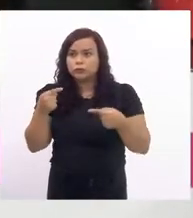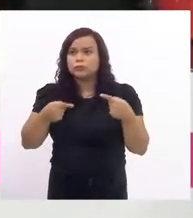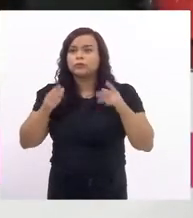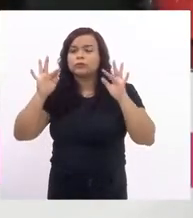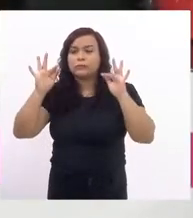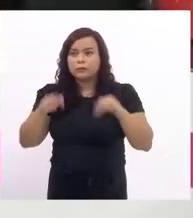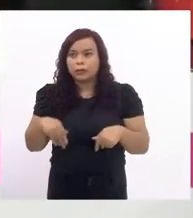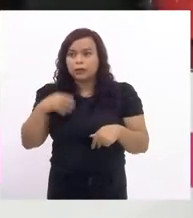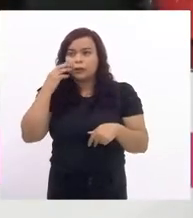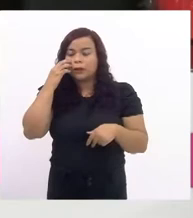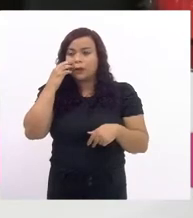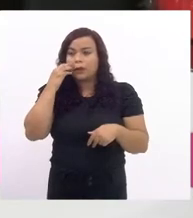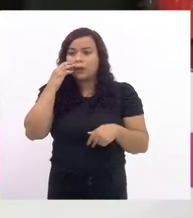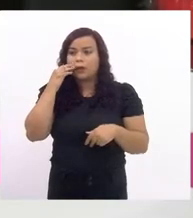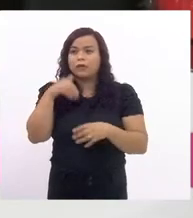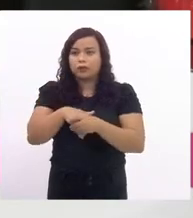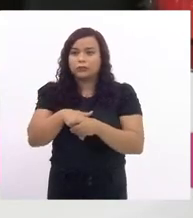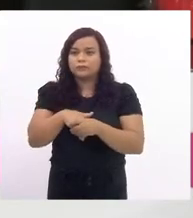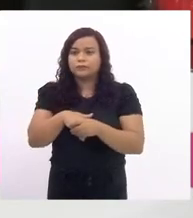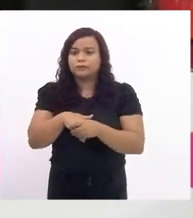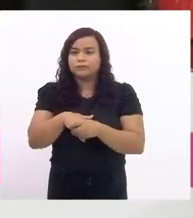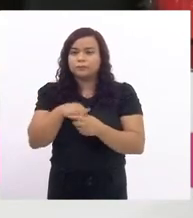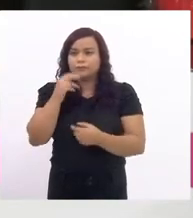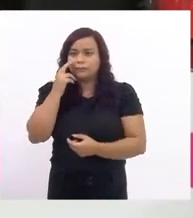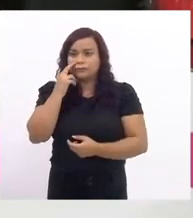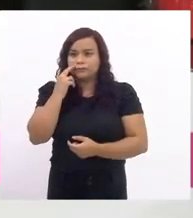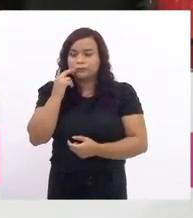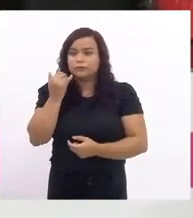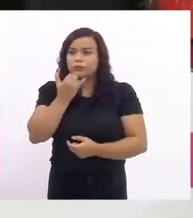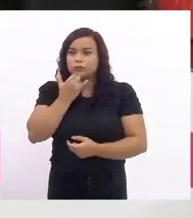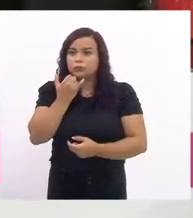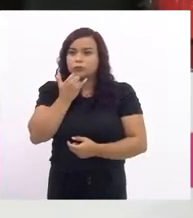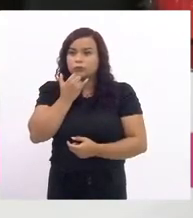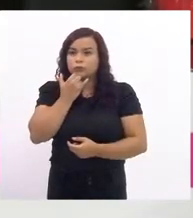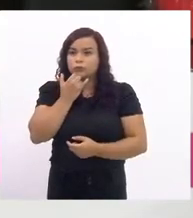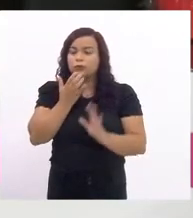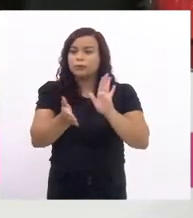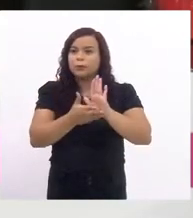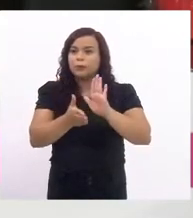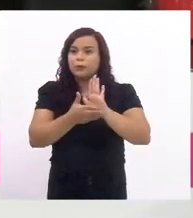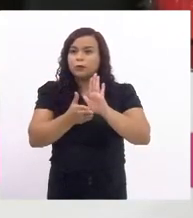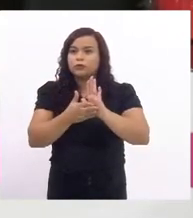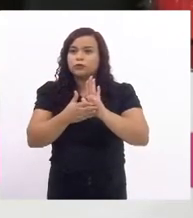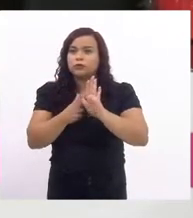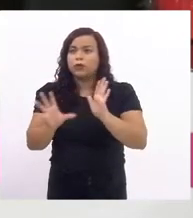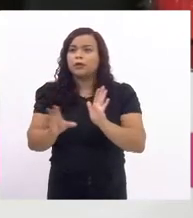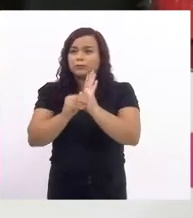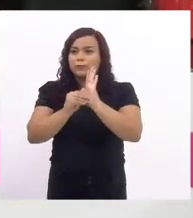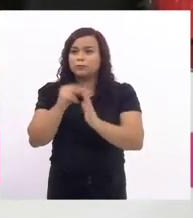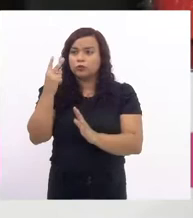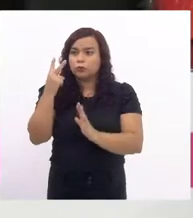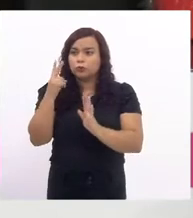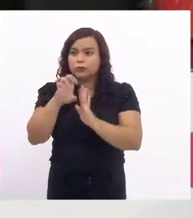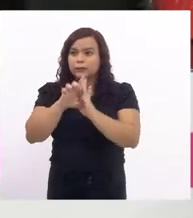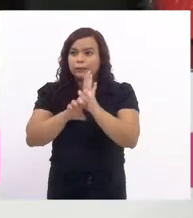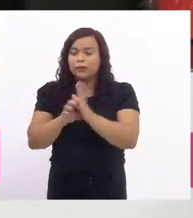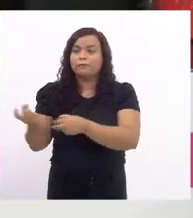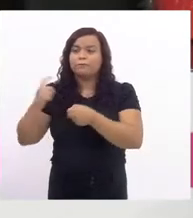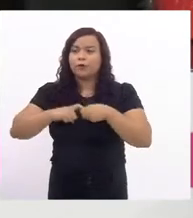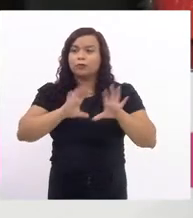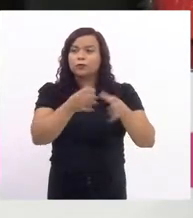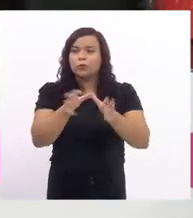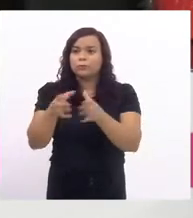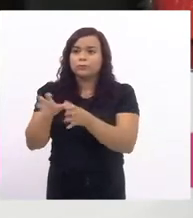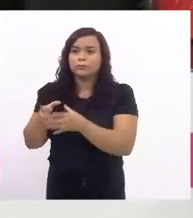encerrada discussão em votação perdão a presente proposta recebeu duas emendas e retorno às comissões